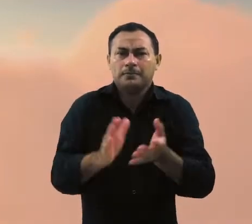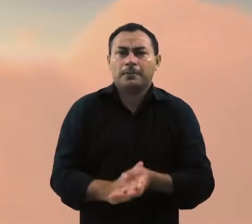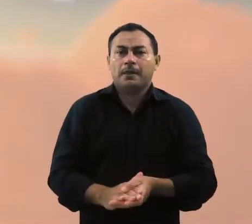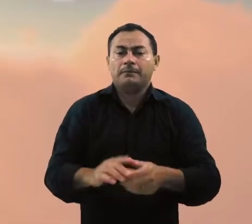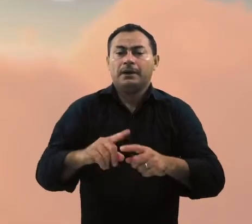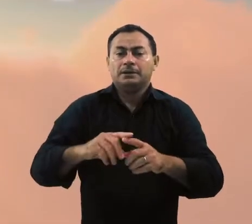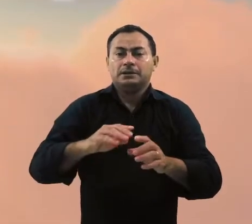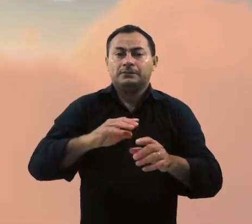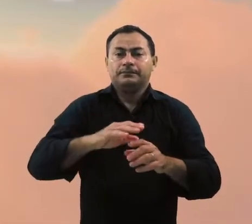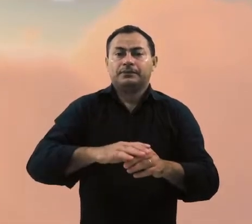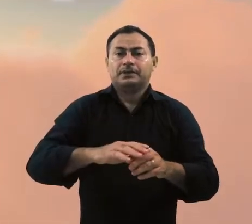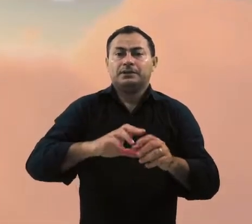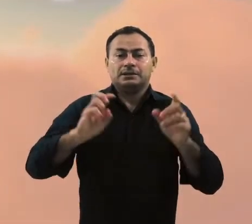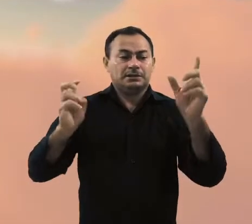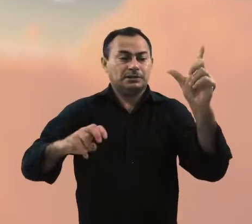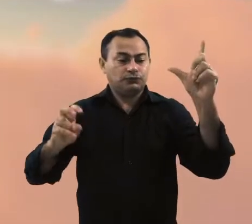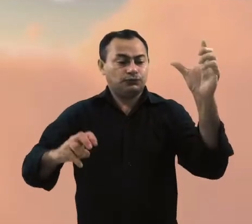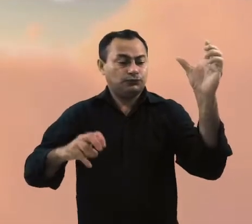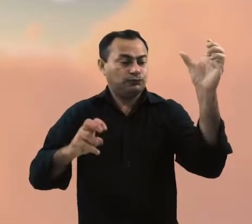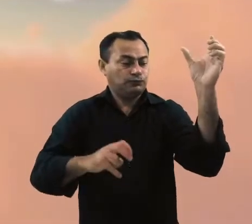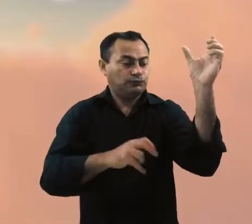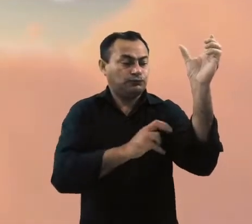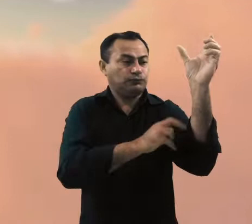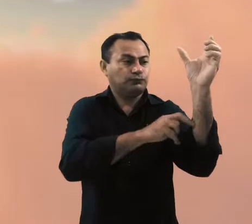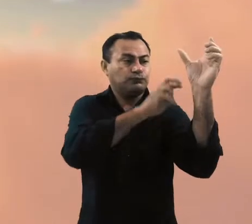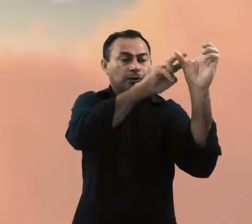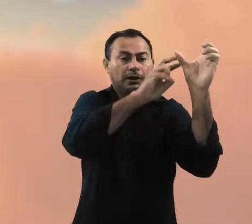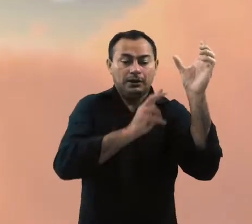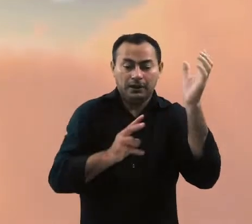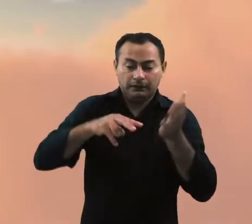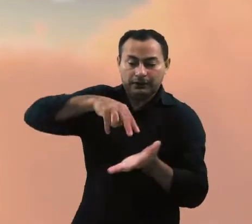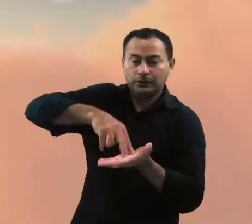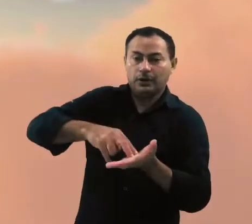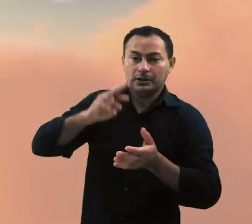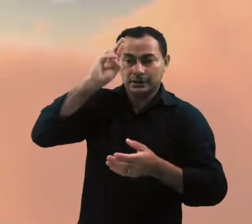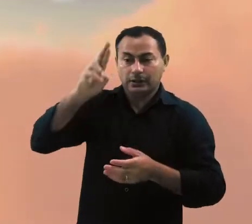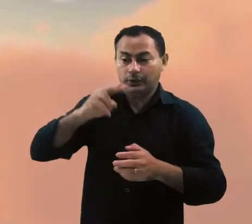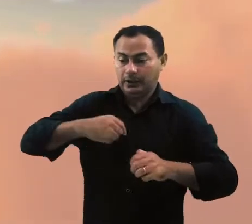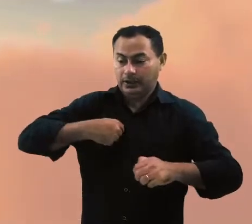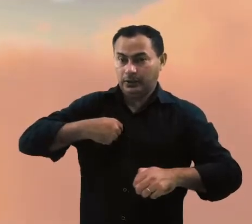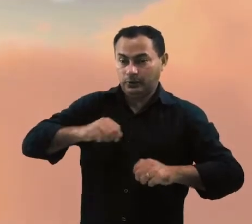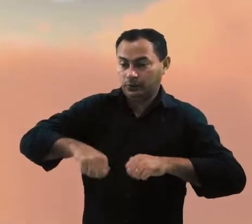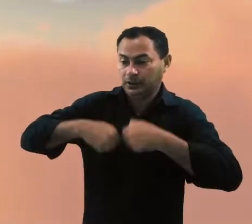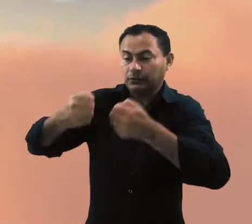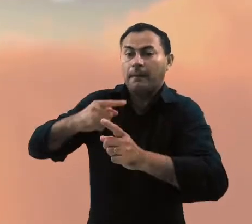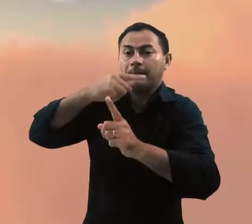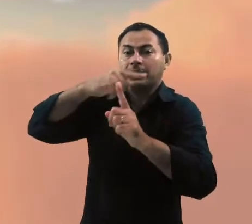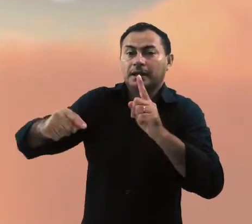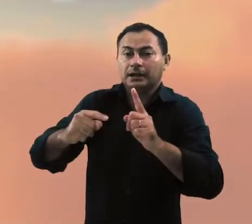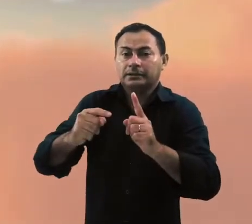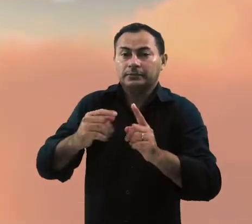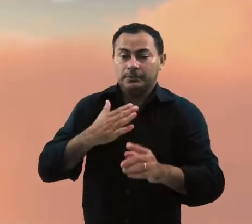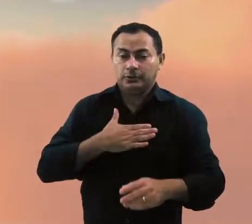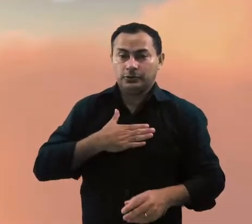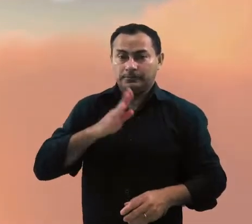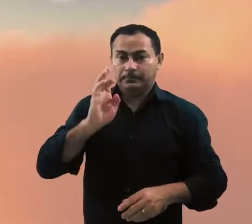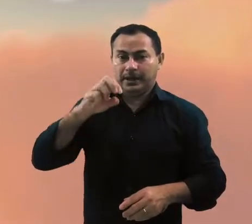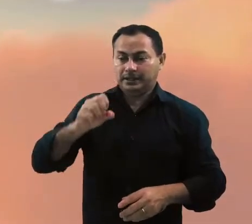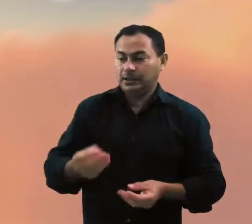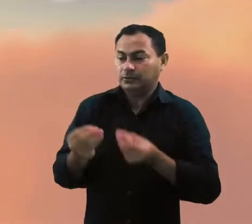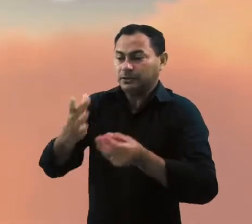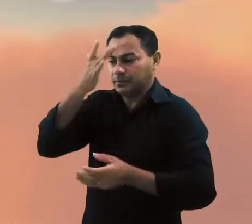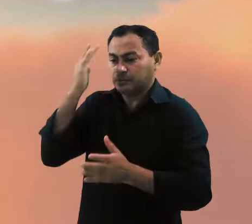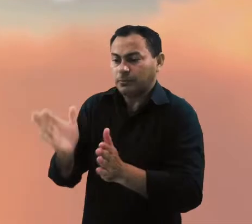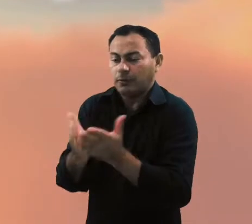pode isso mas aqui o levantou-se disse ao senhor e olha senhor estou dando Metade dos meus bens aos pobres